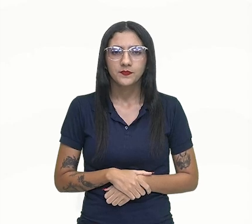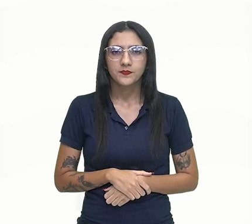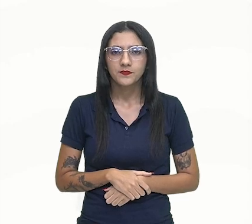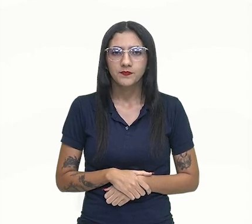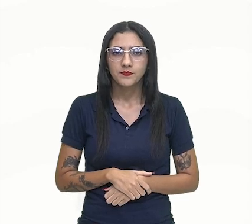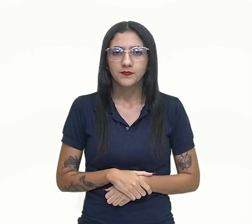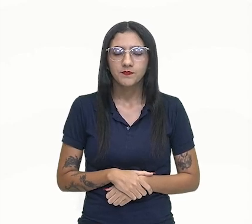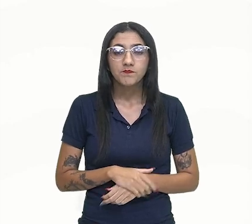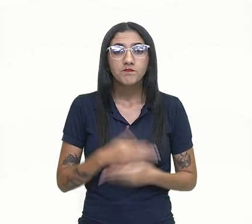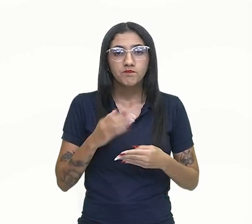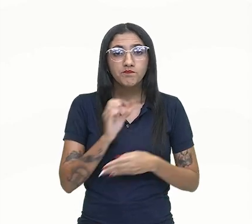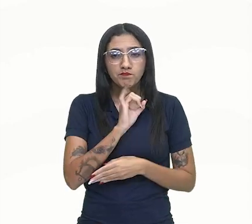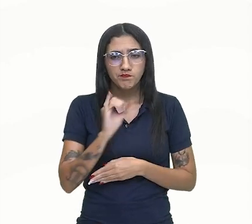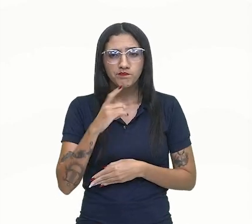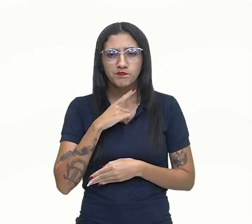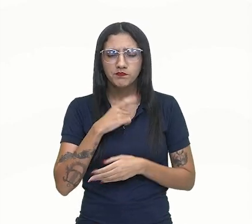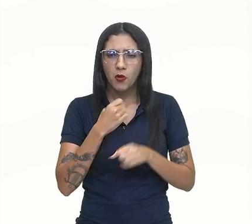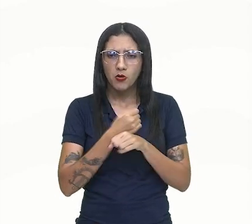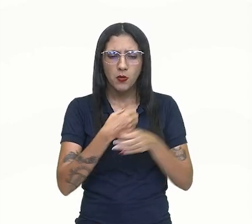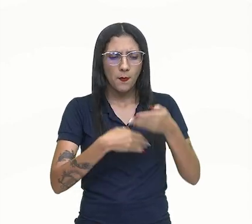Se o muro tem